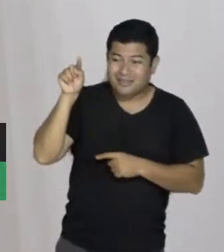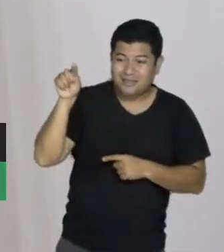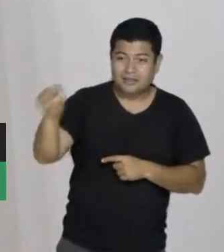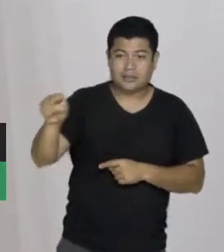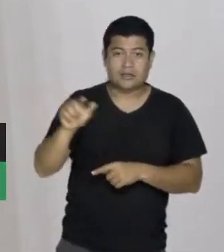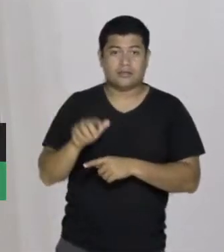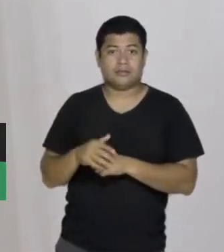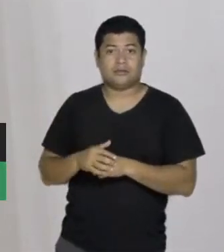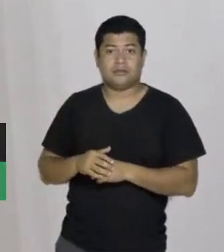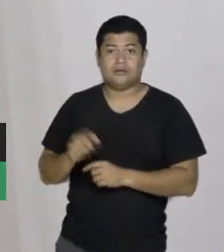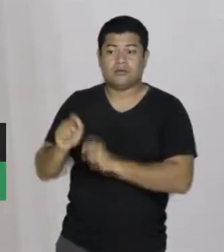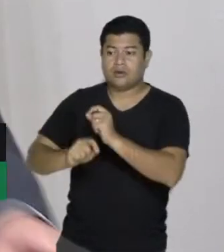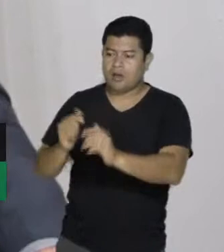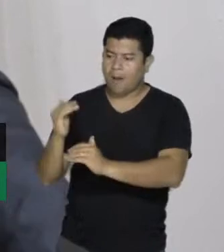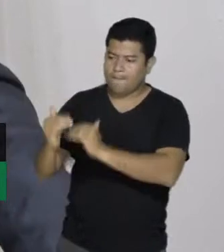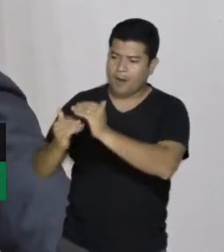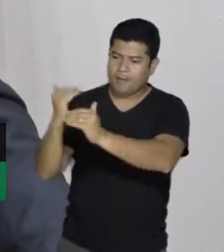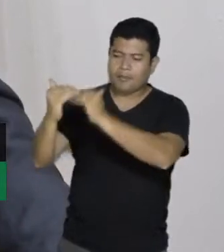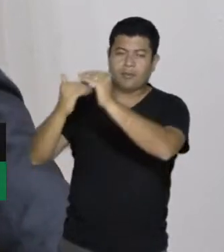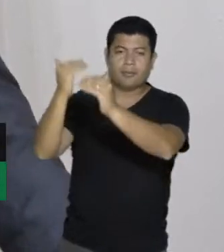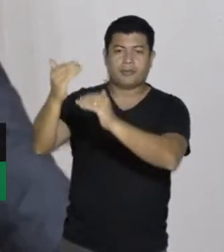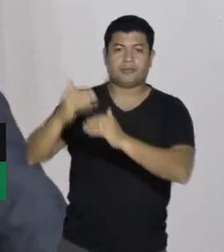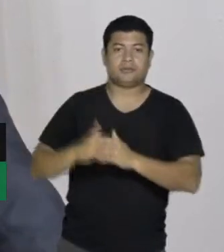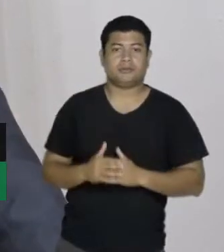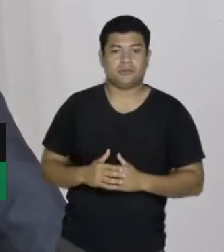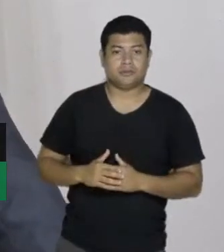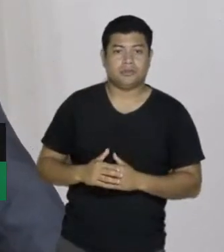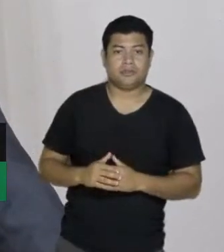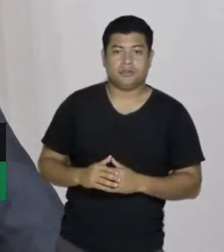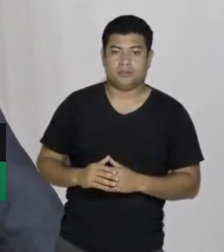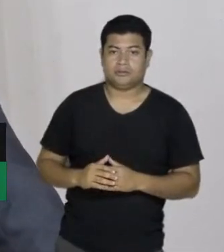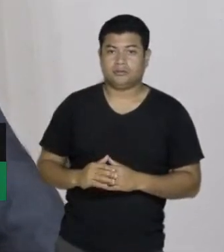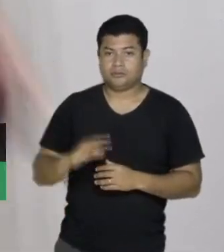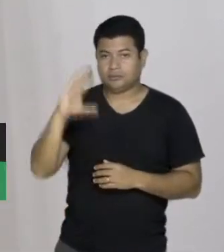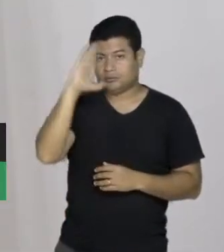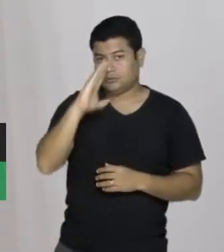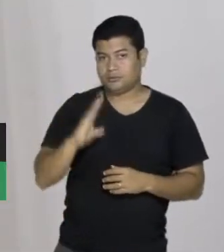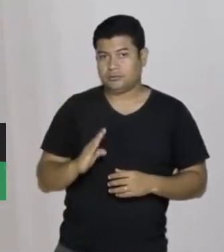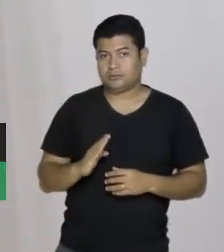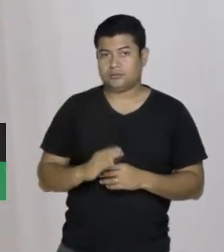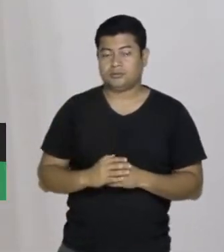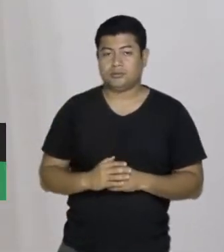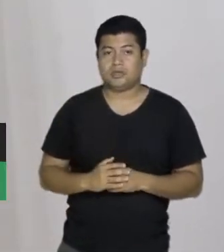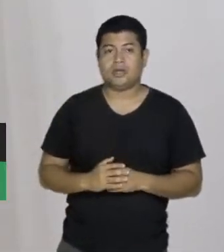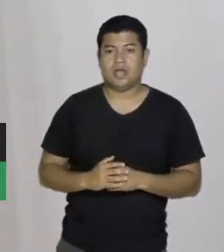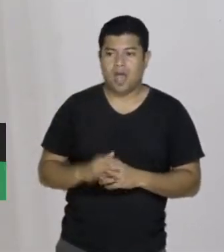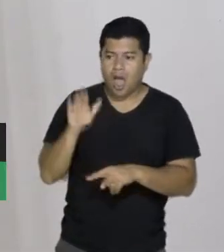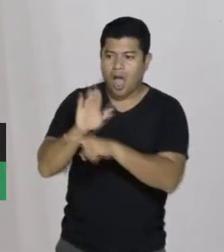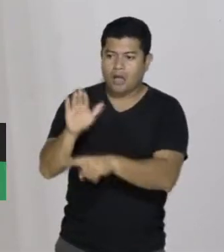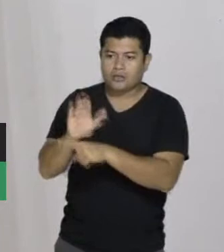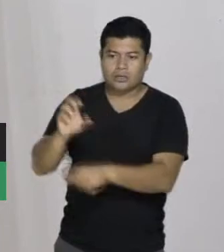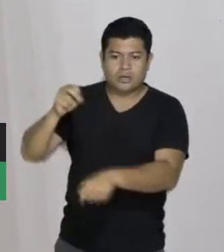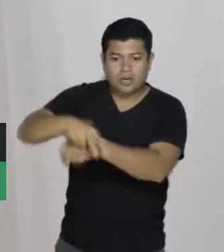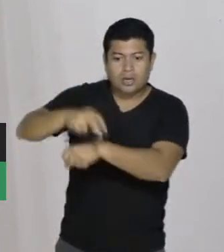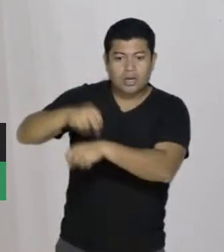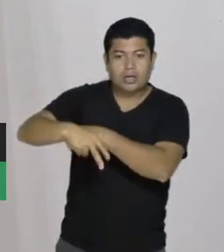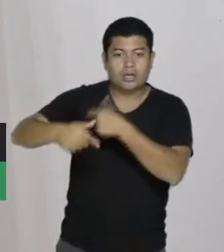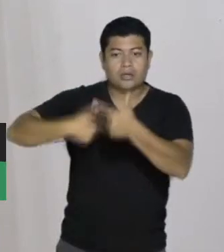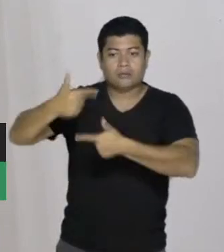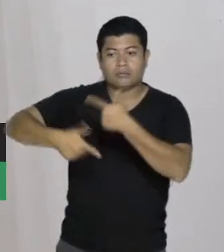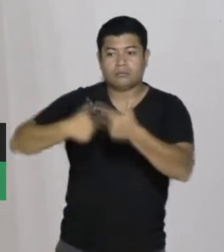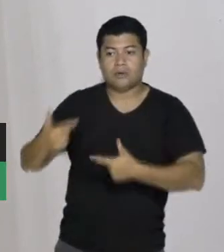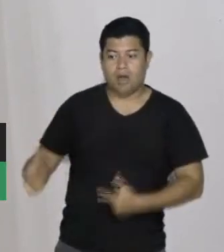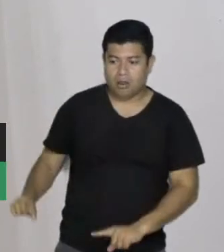desenvolver cada vez mais a nossa nação como um todo gerar renda gerar riqueza mas